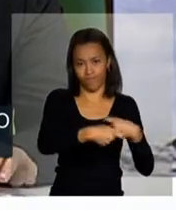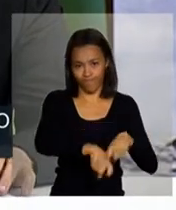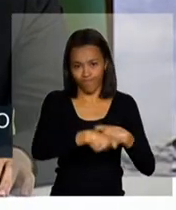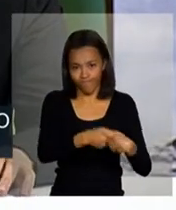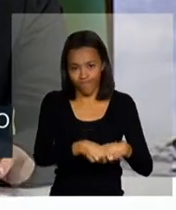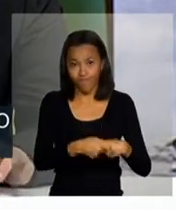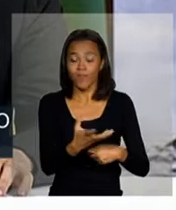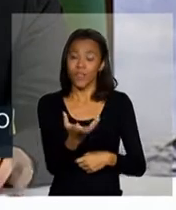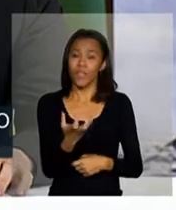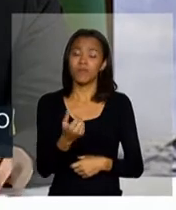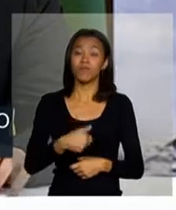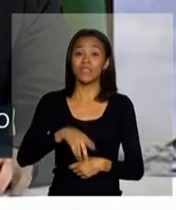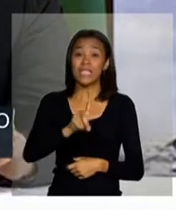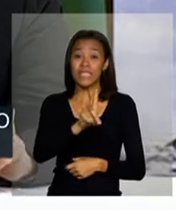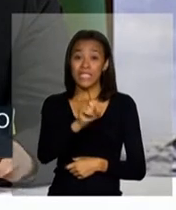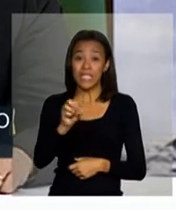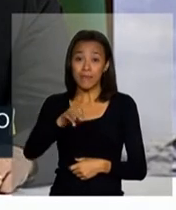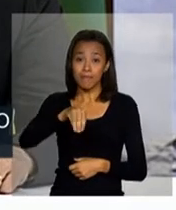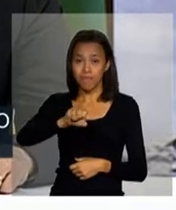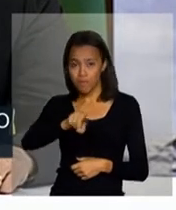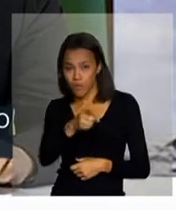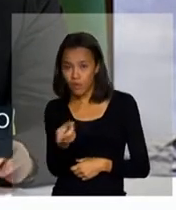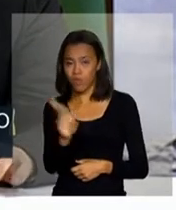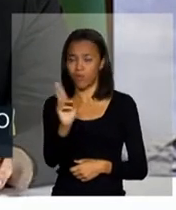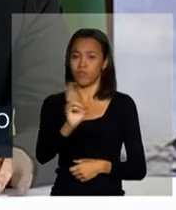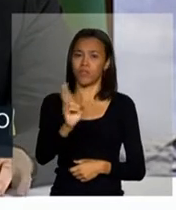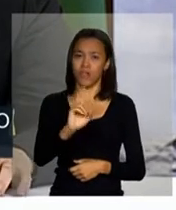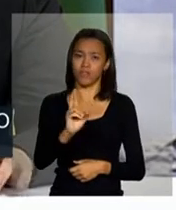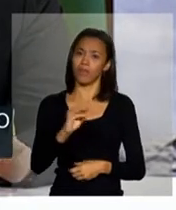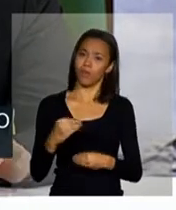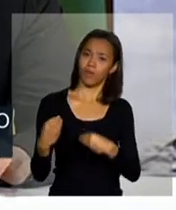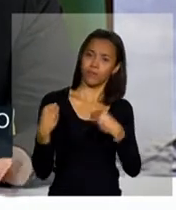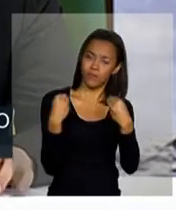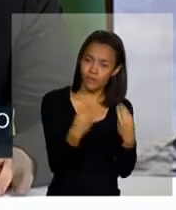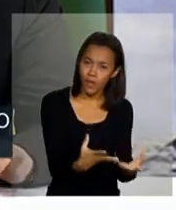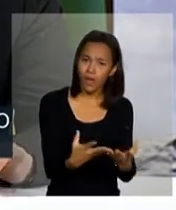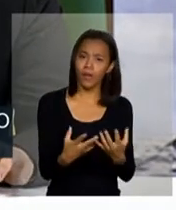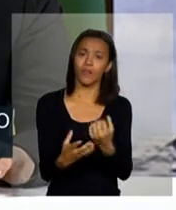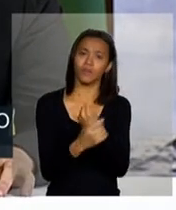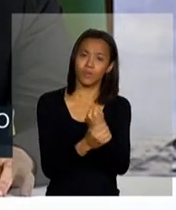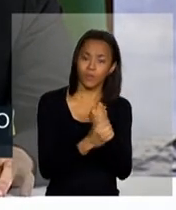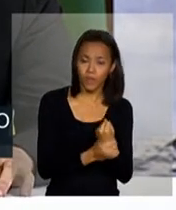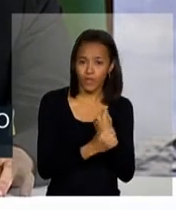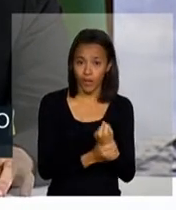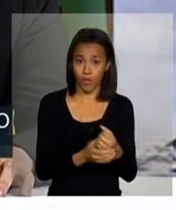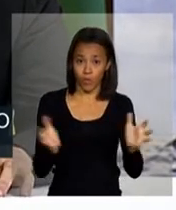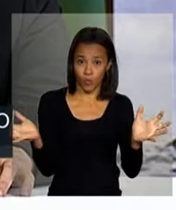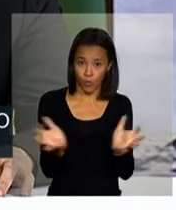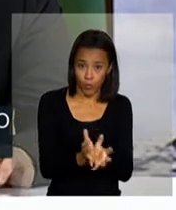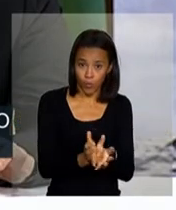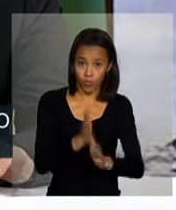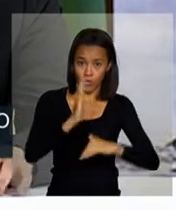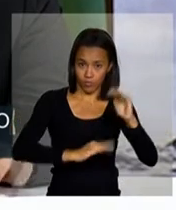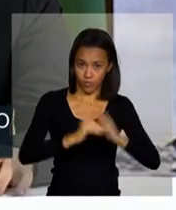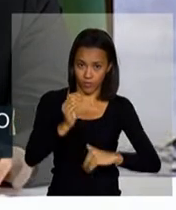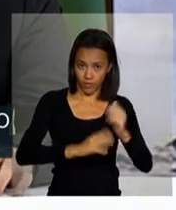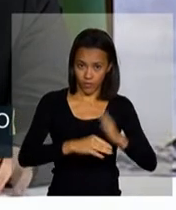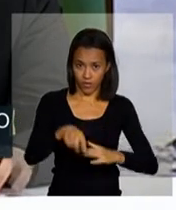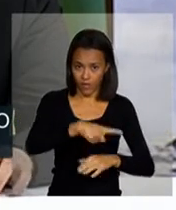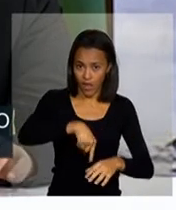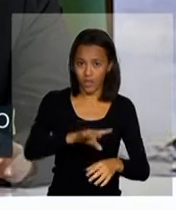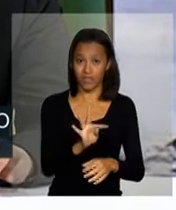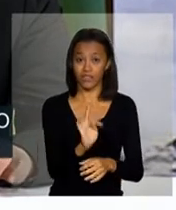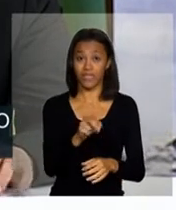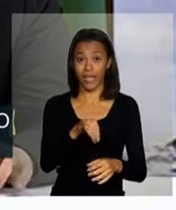aplicar R$ 100 milhões para garantir assistência técnica e